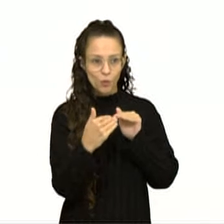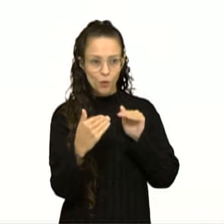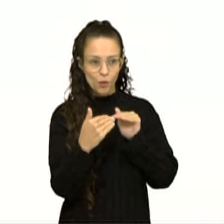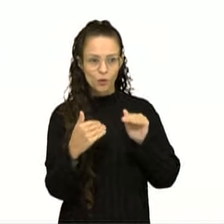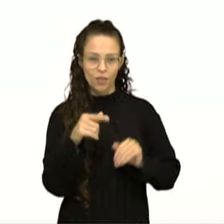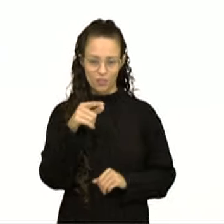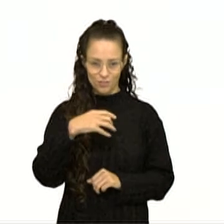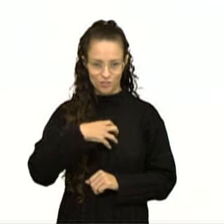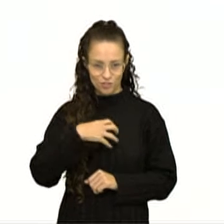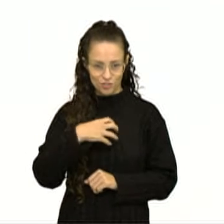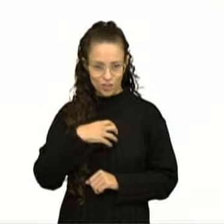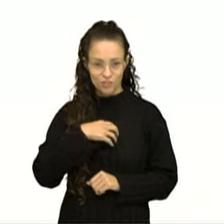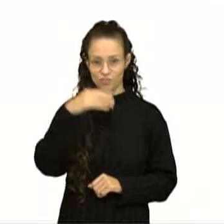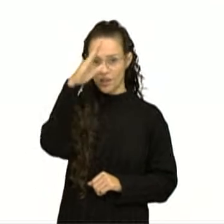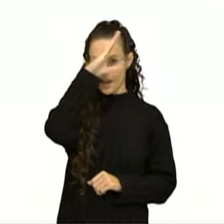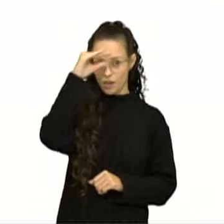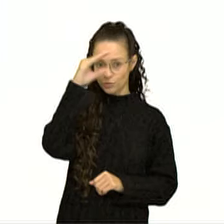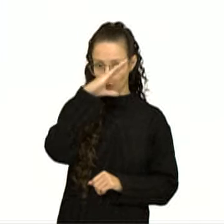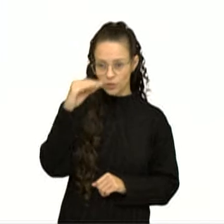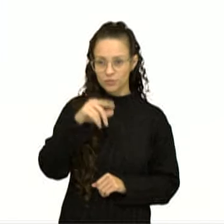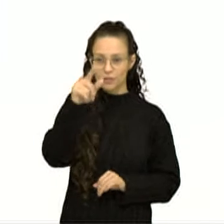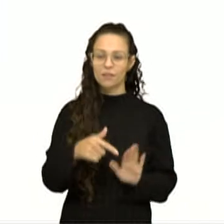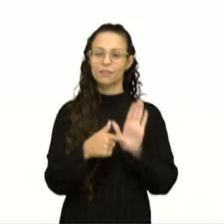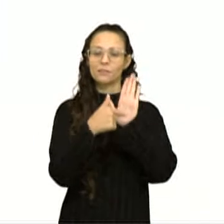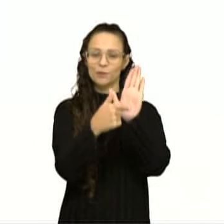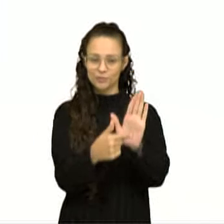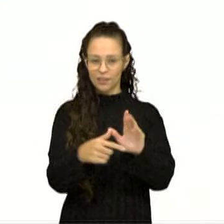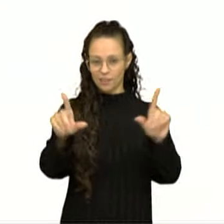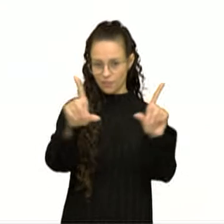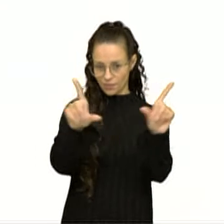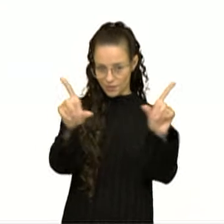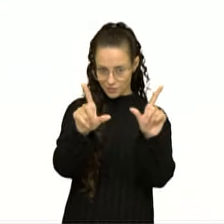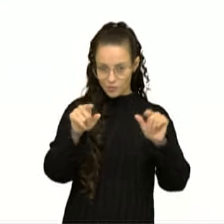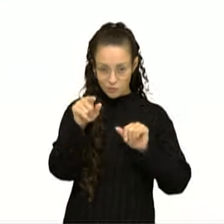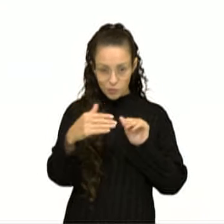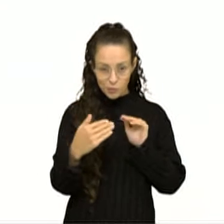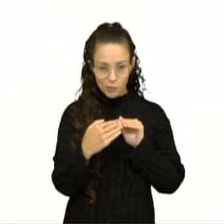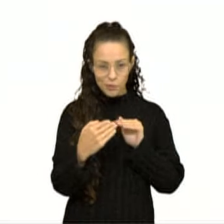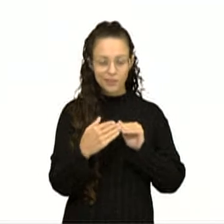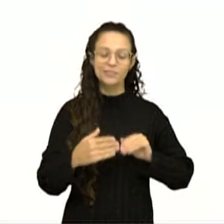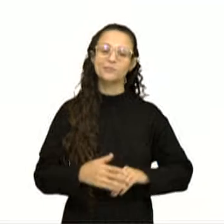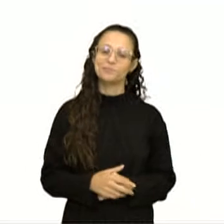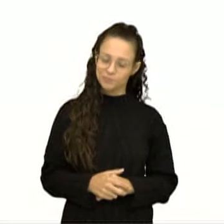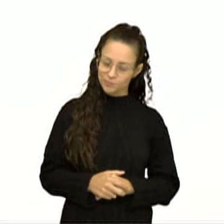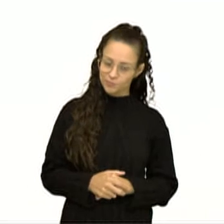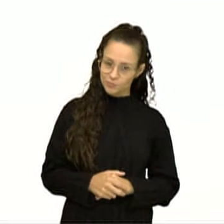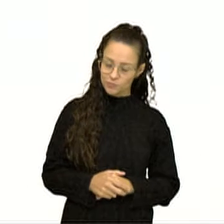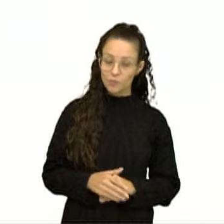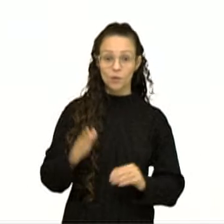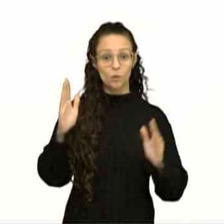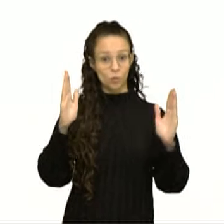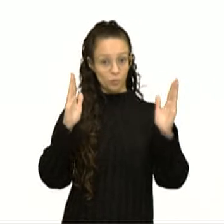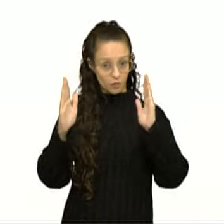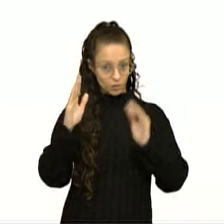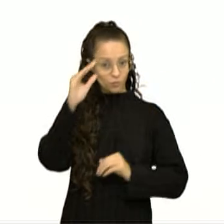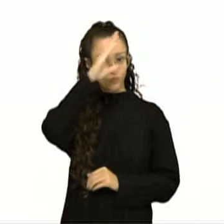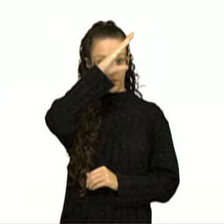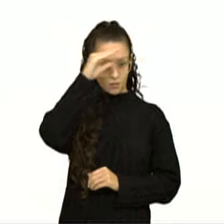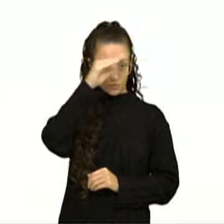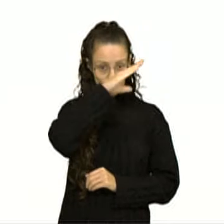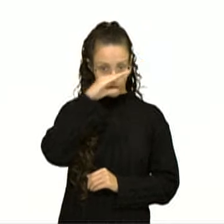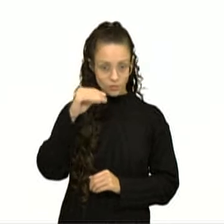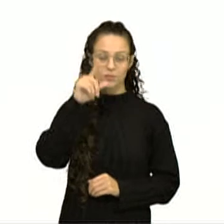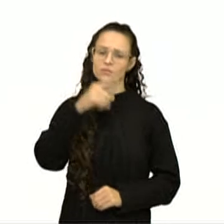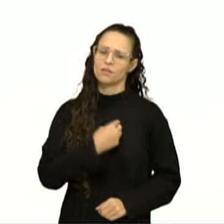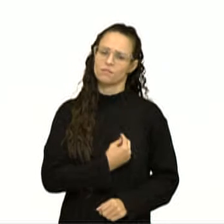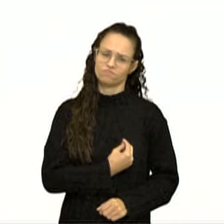essa forma como a adolescência é mostrada na televisão? A adolescência é um período da